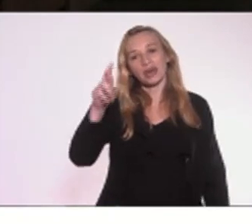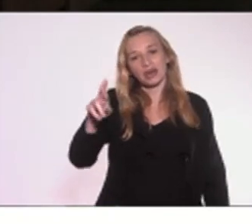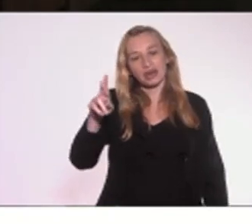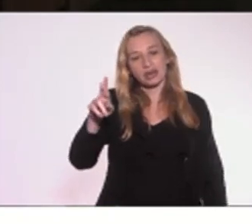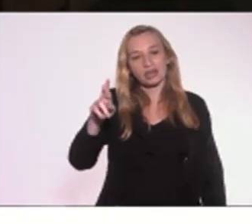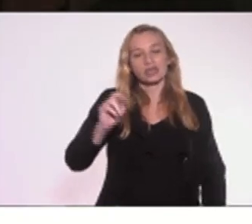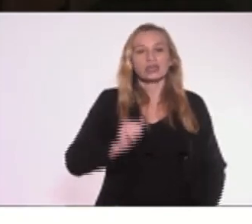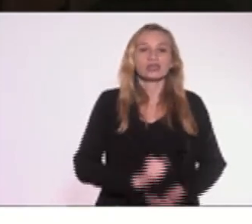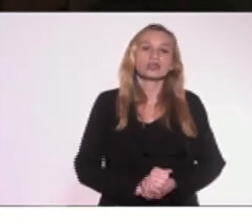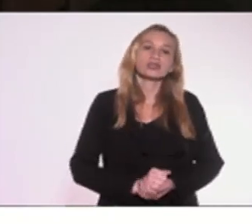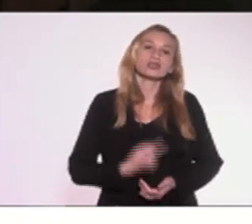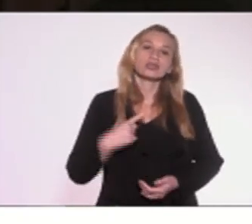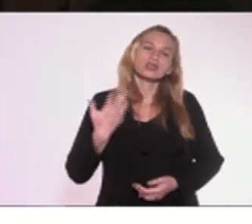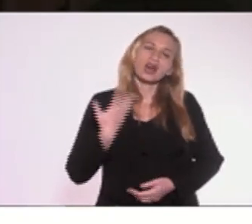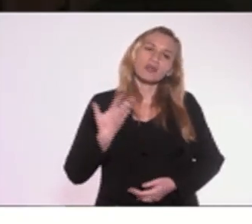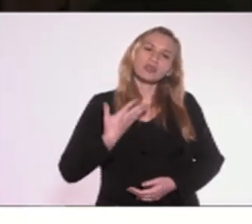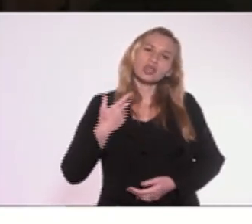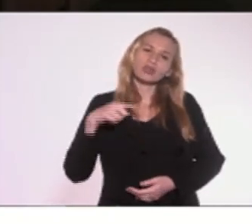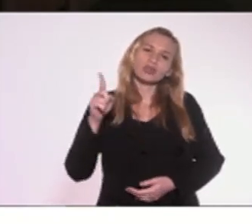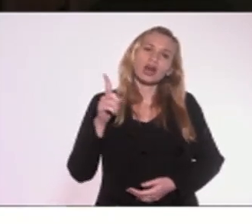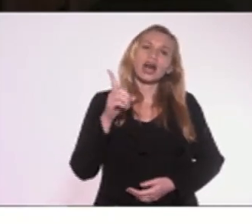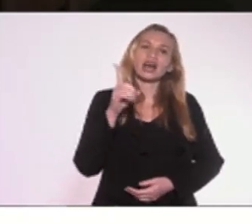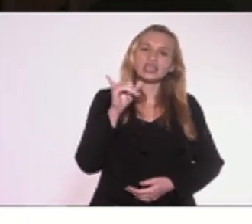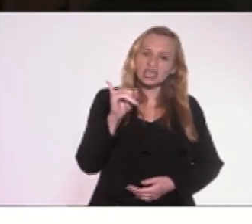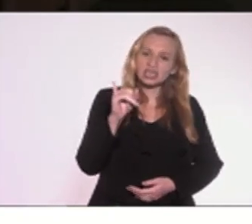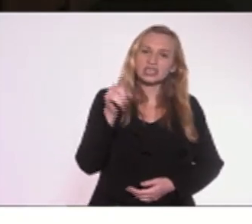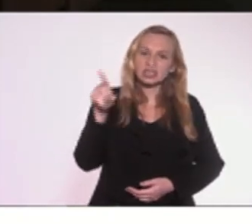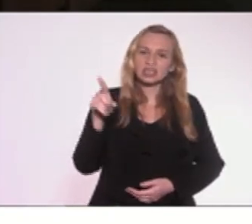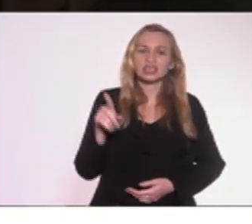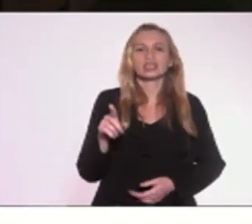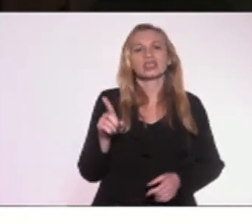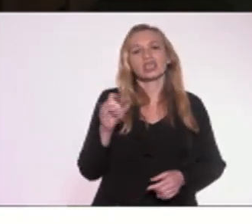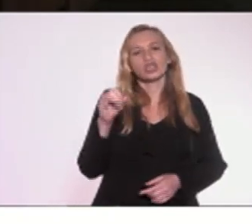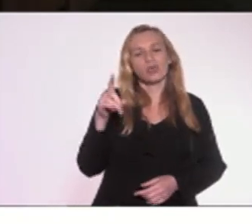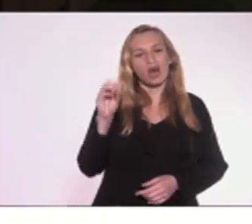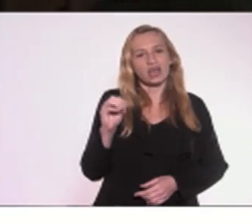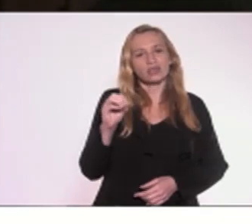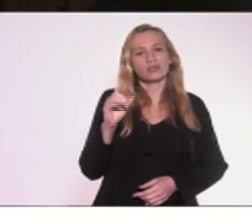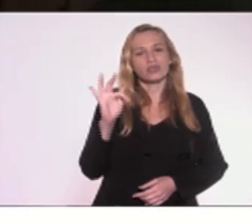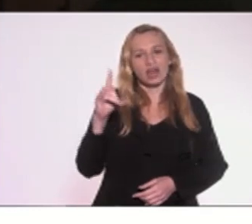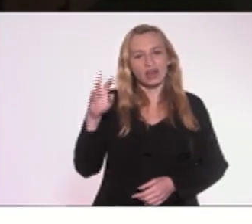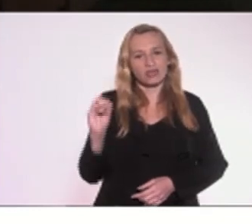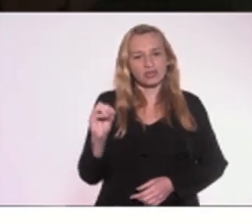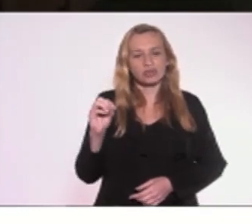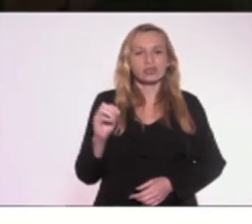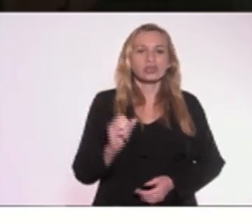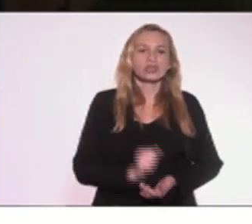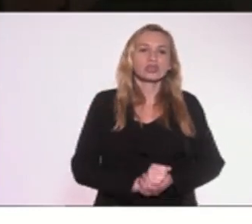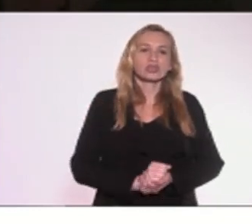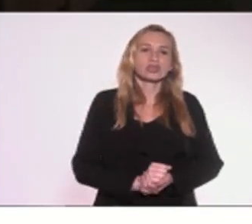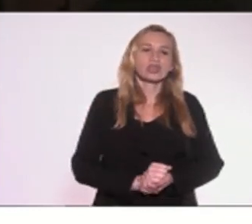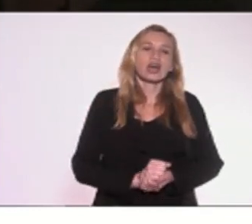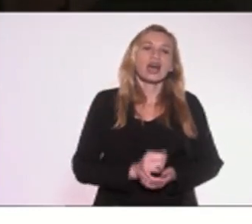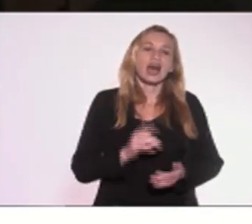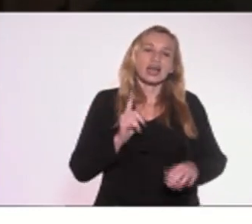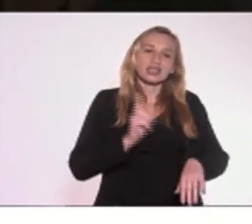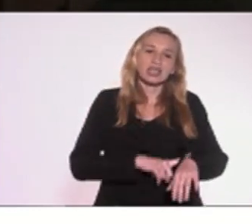E fomos amigos, a Dani está ali também, o Eduardo, o Flávio. Nós fomos amigos até na